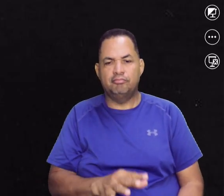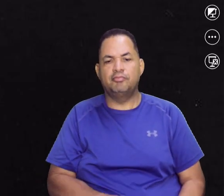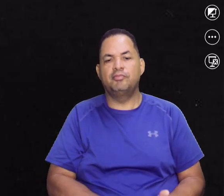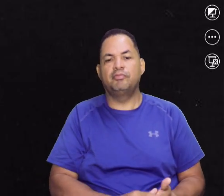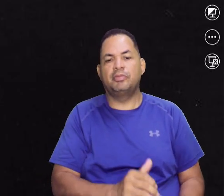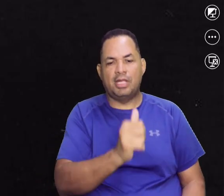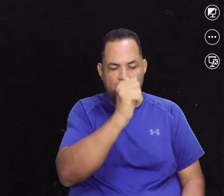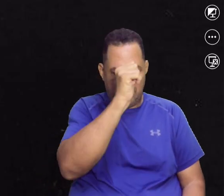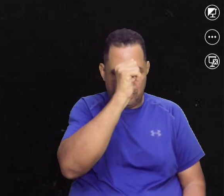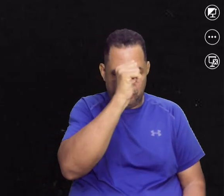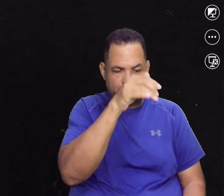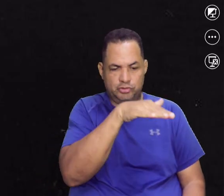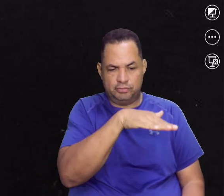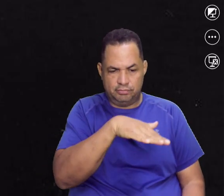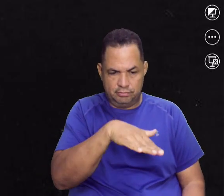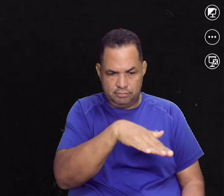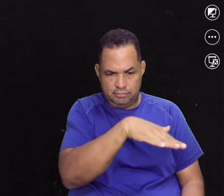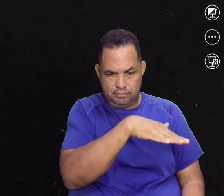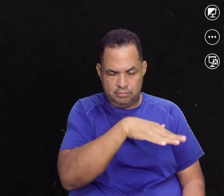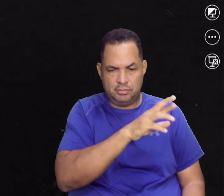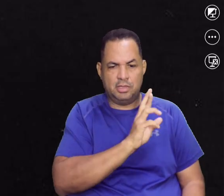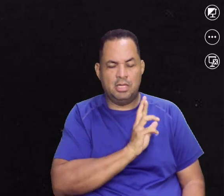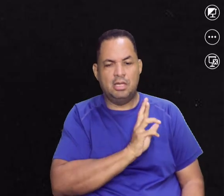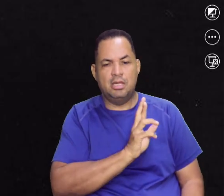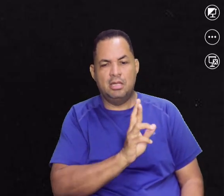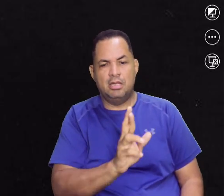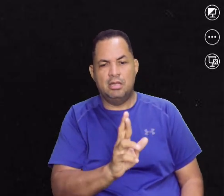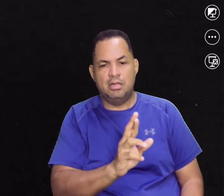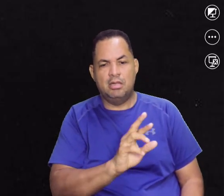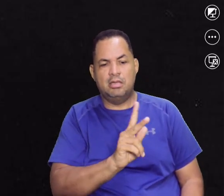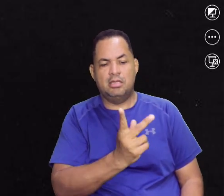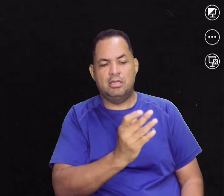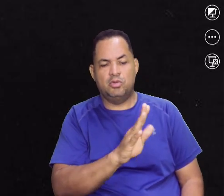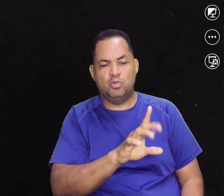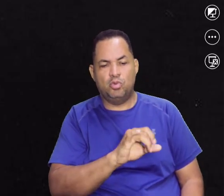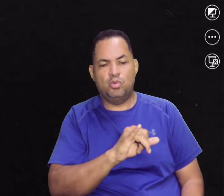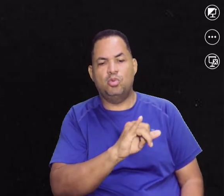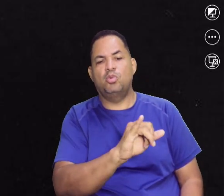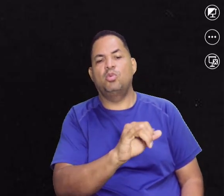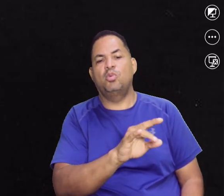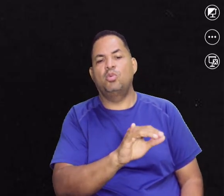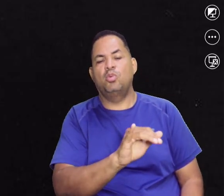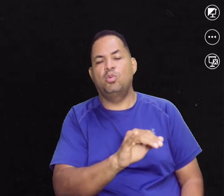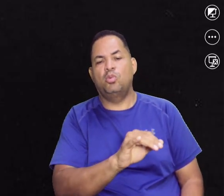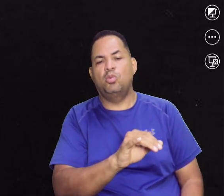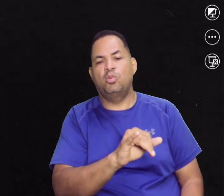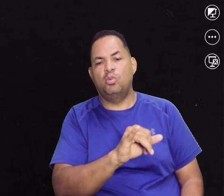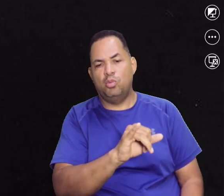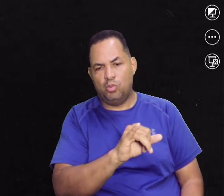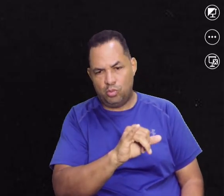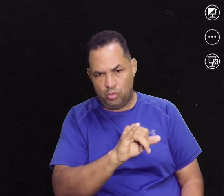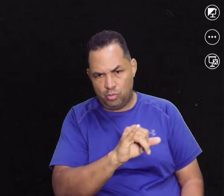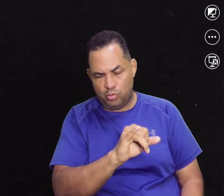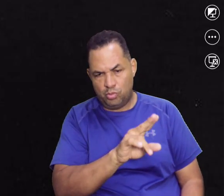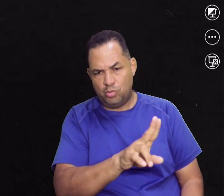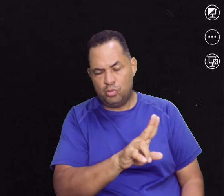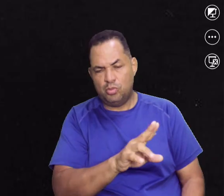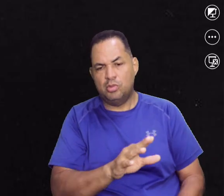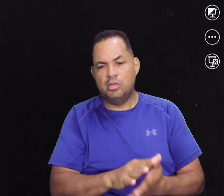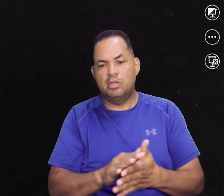a Índia, que vai ter a religião que é a hindu, e aí nós vamos ter o surgimento